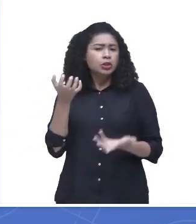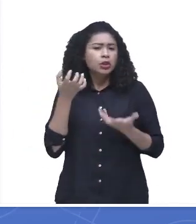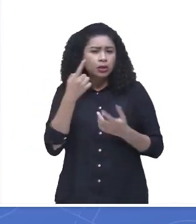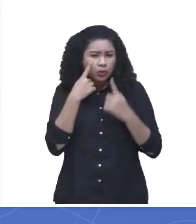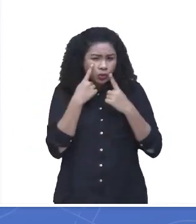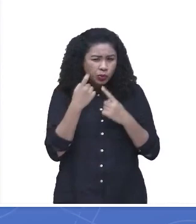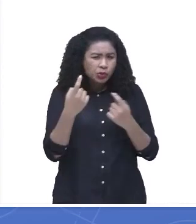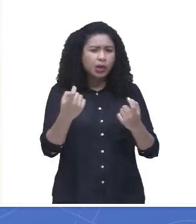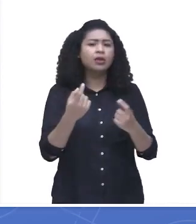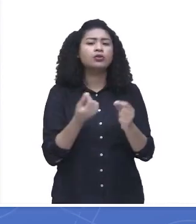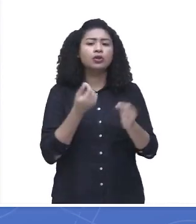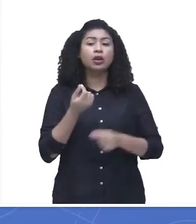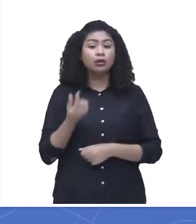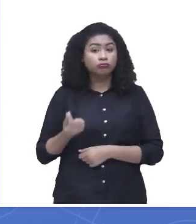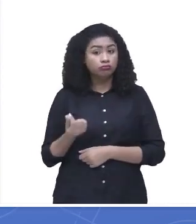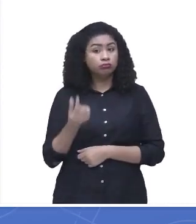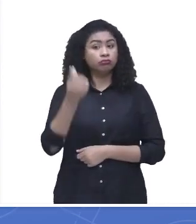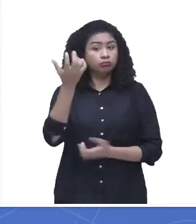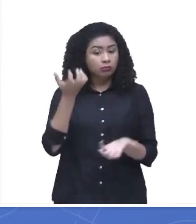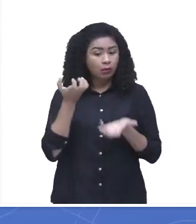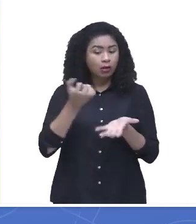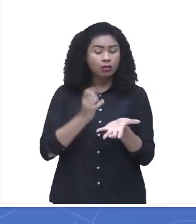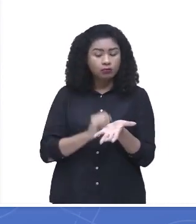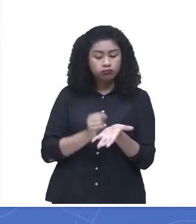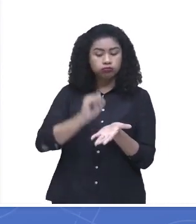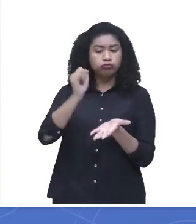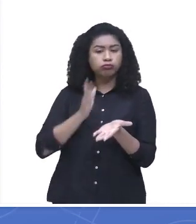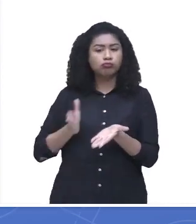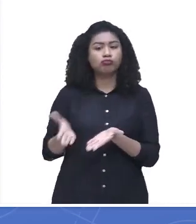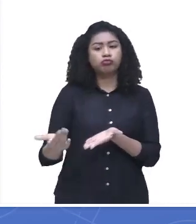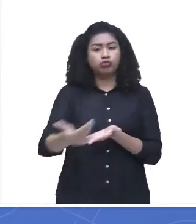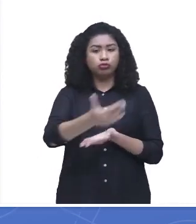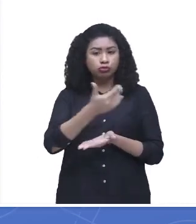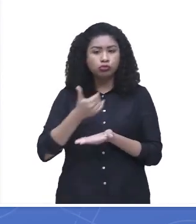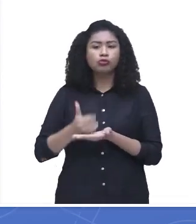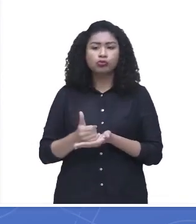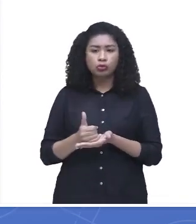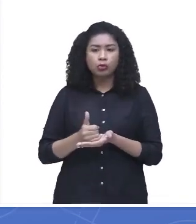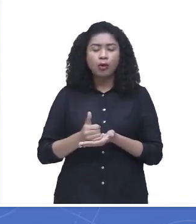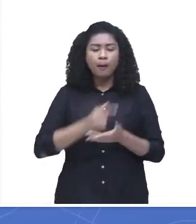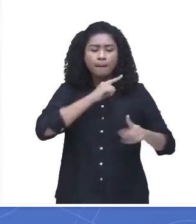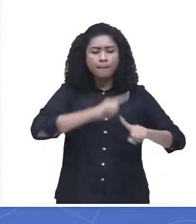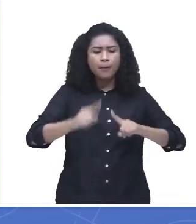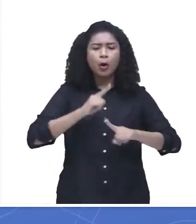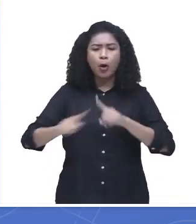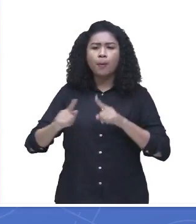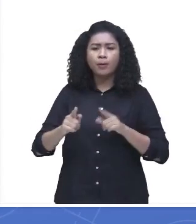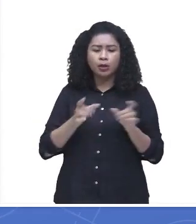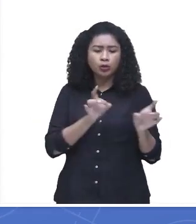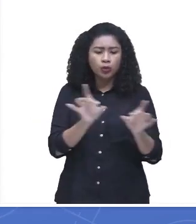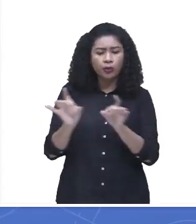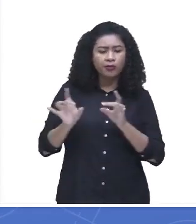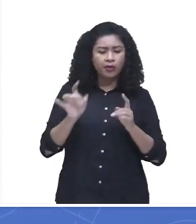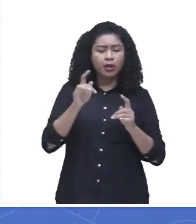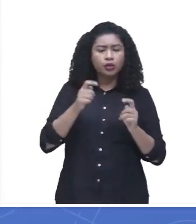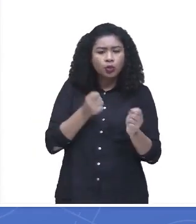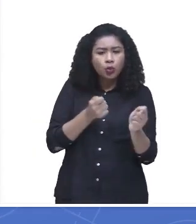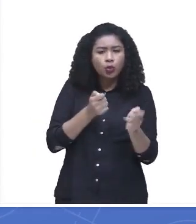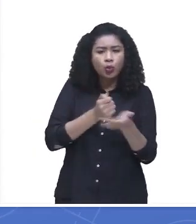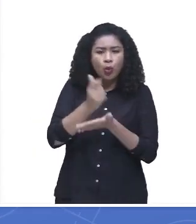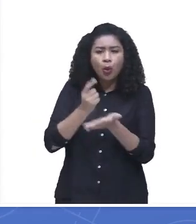visava mesmo aumentar as receitas da coroa e diminuir a liberdade do comércio dos negociantes americanos. A lei do